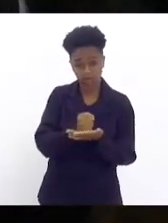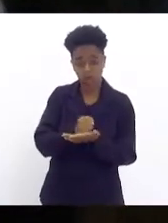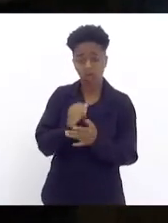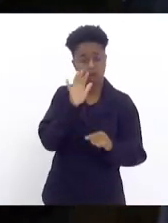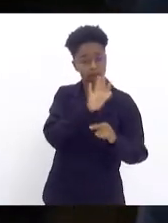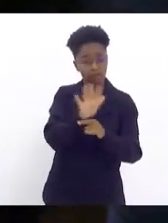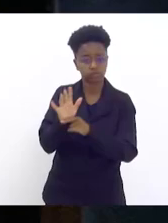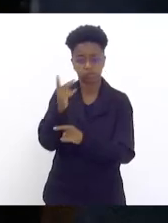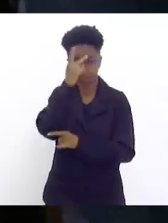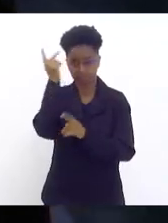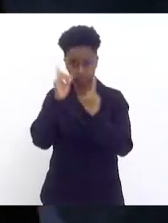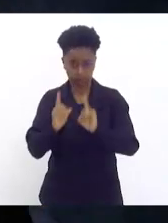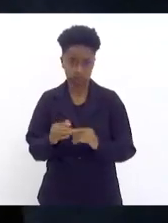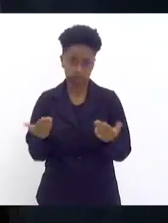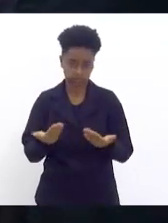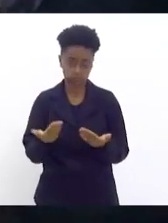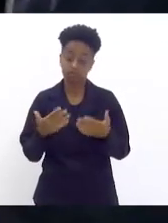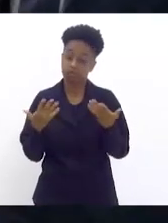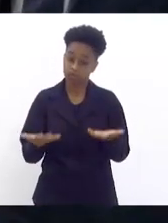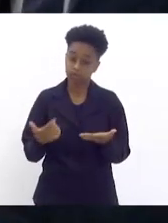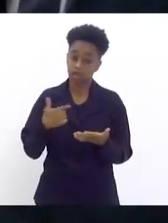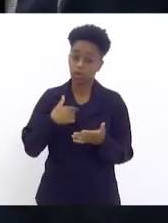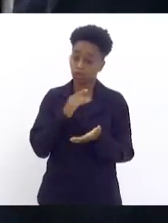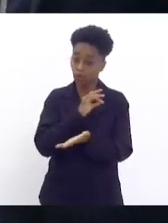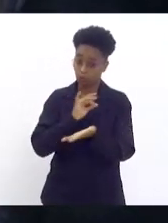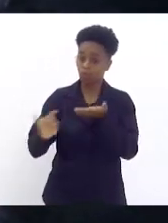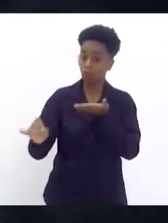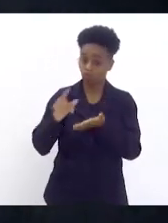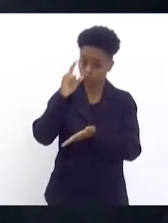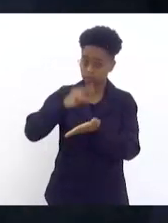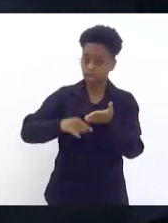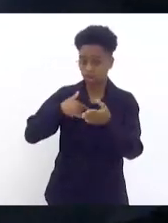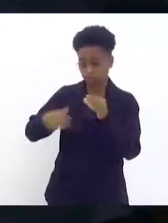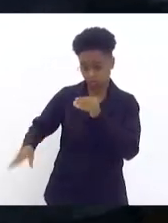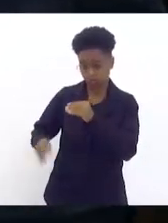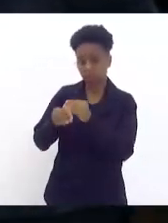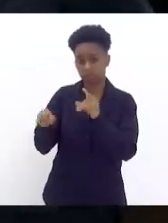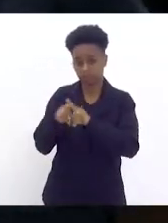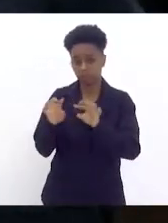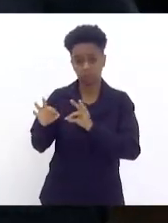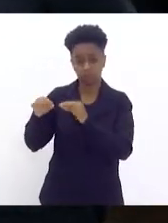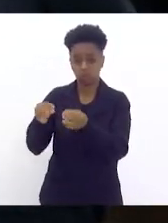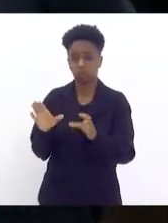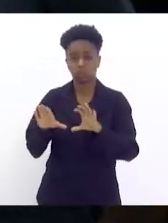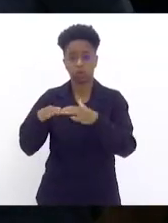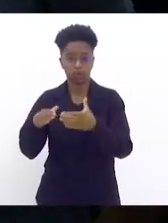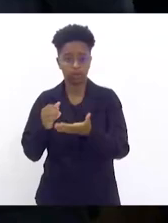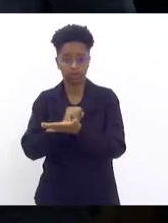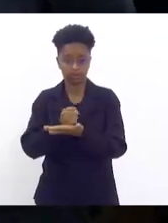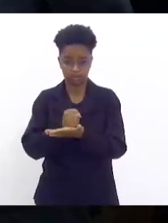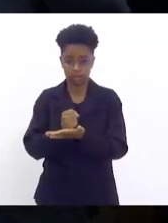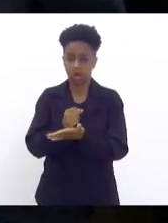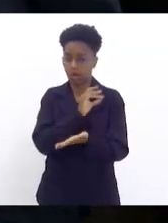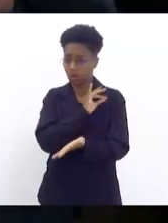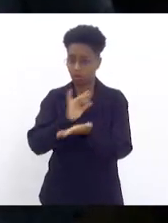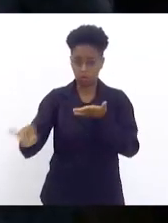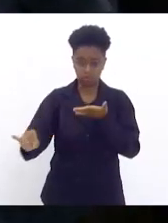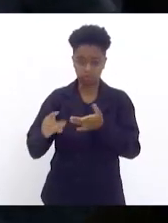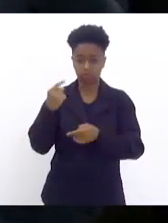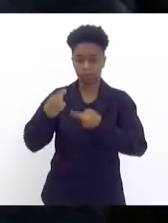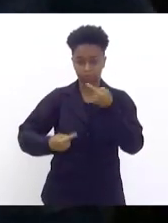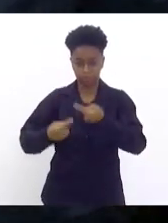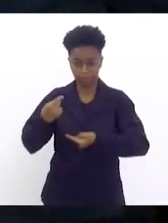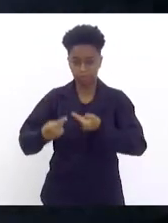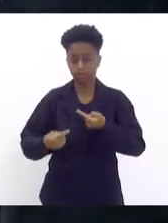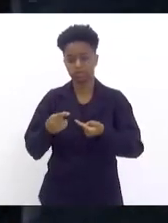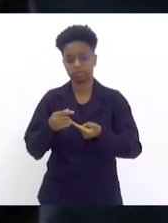pessoas com deficiência atualmente então fica esse meu repúdio aí se puder incluindo a nota de repou de toda a comunidade Gamer está detestando as políticas